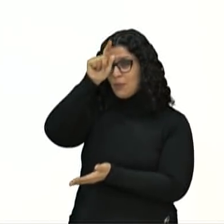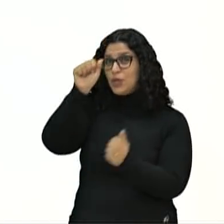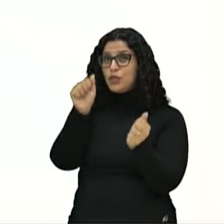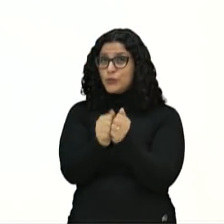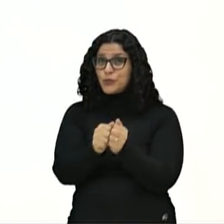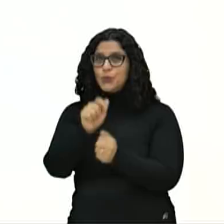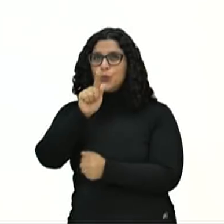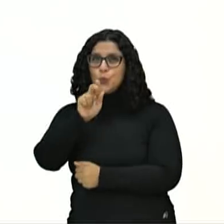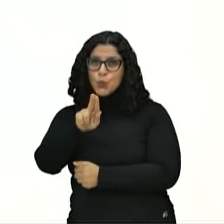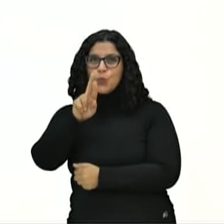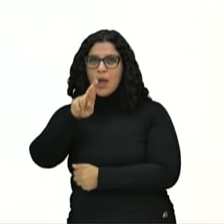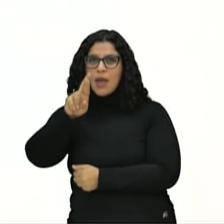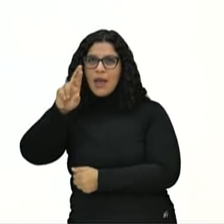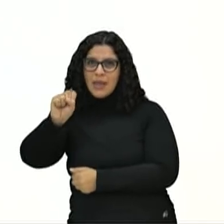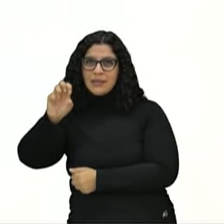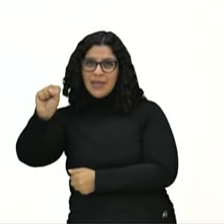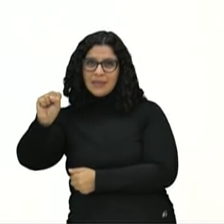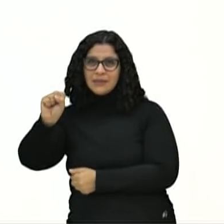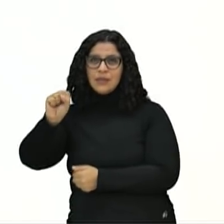última aula, o Pacto